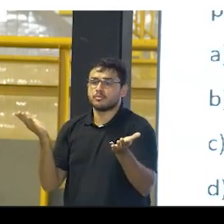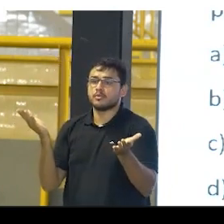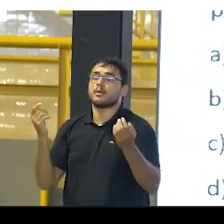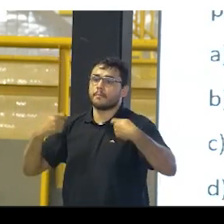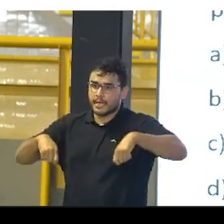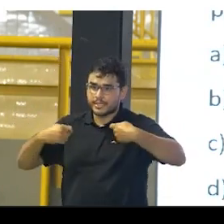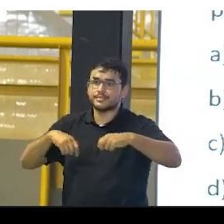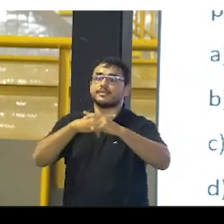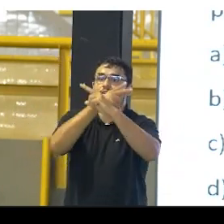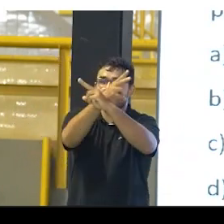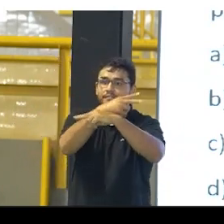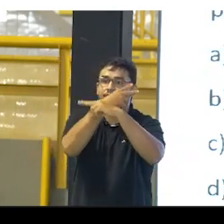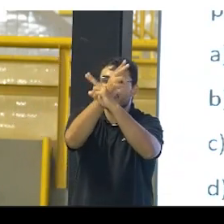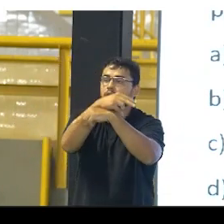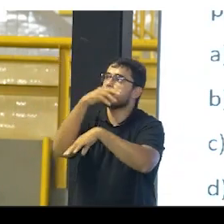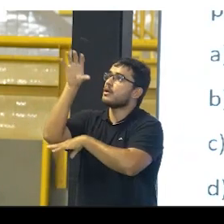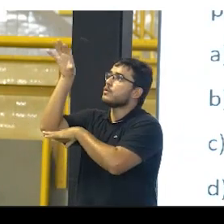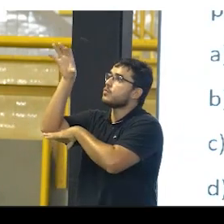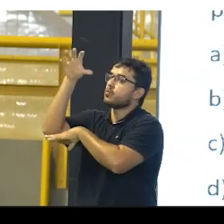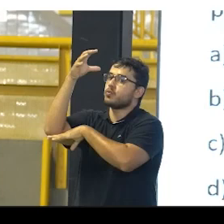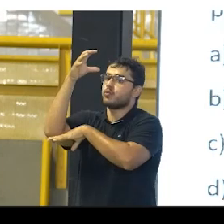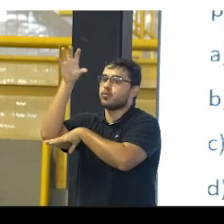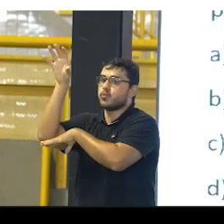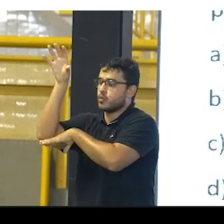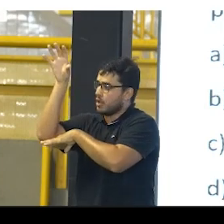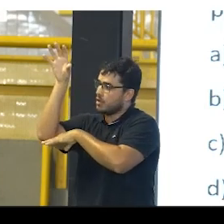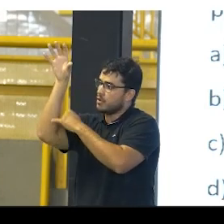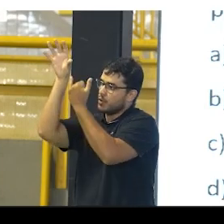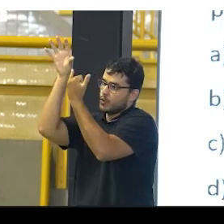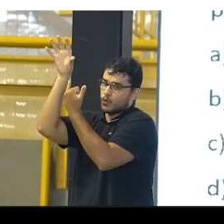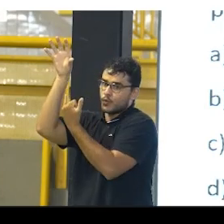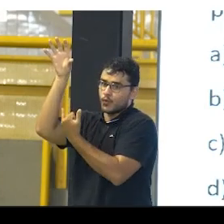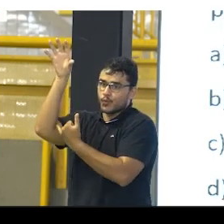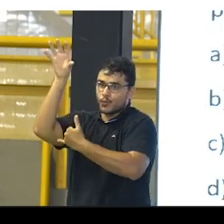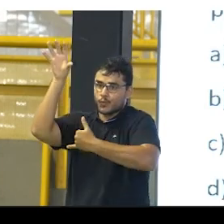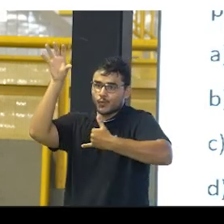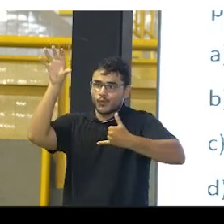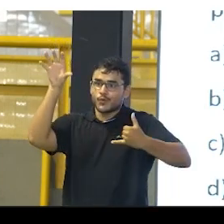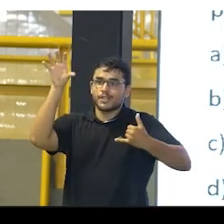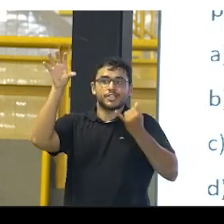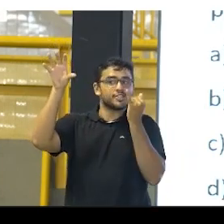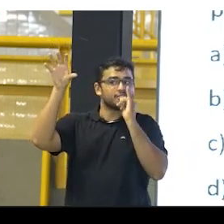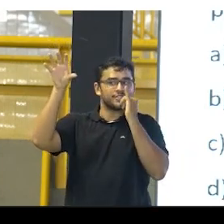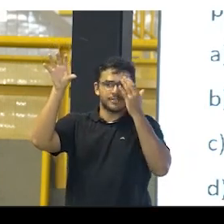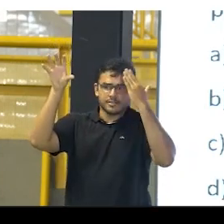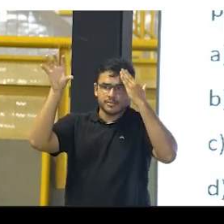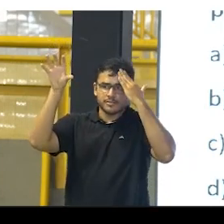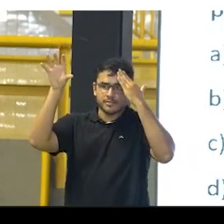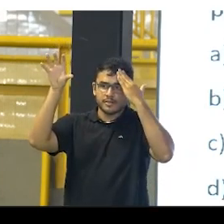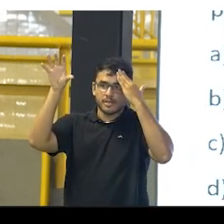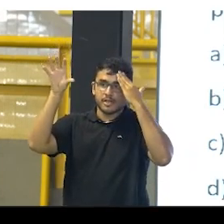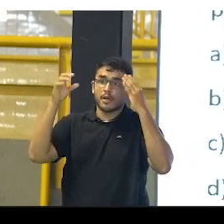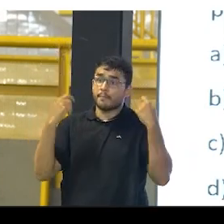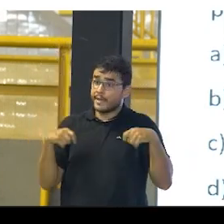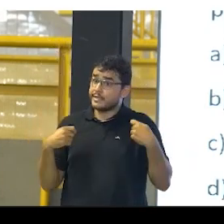Então isso é básico, tá falso. A energia gerada poder